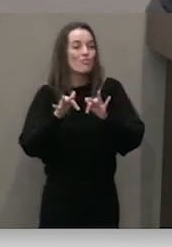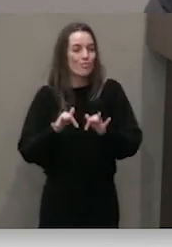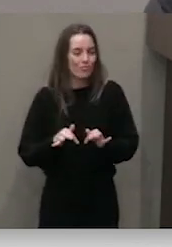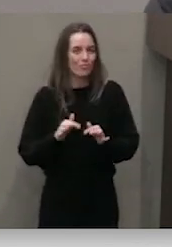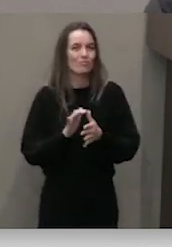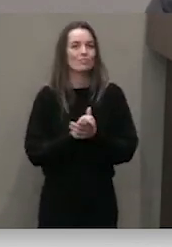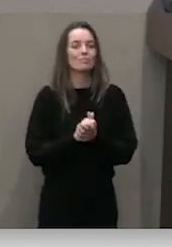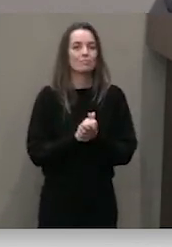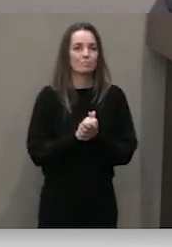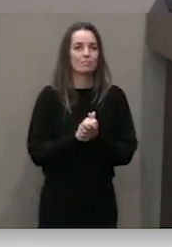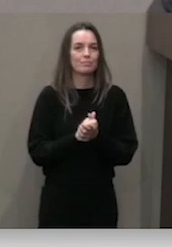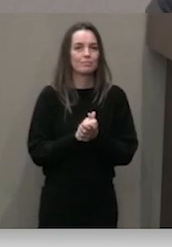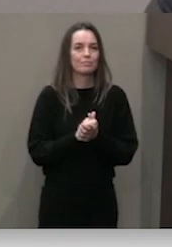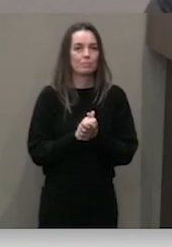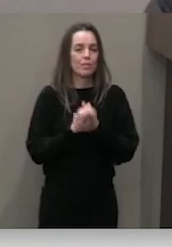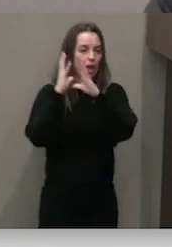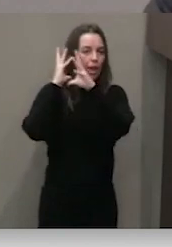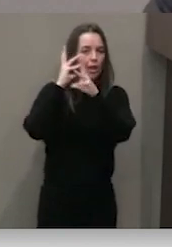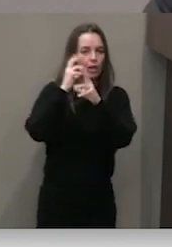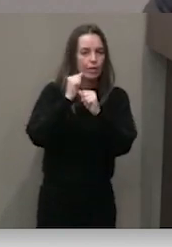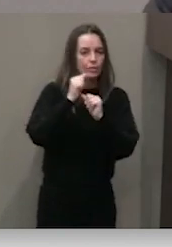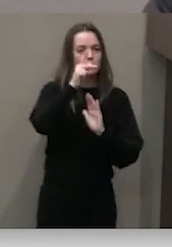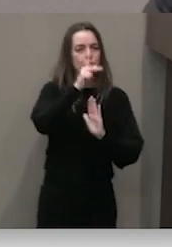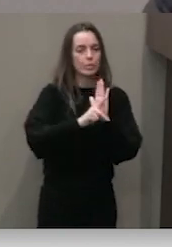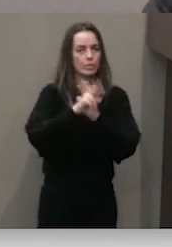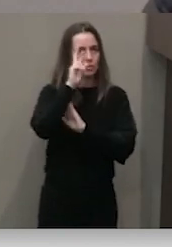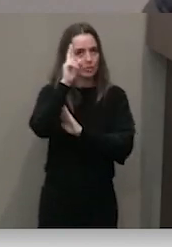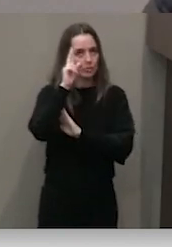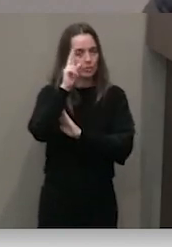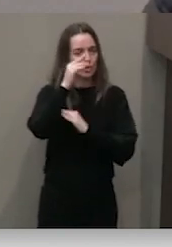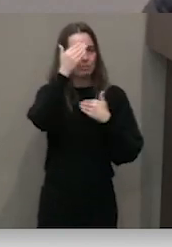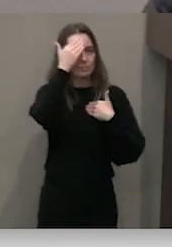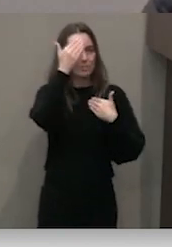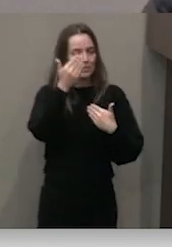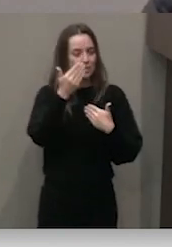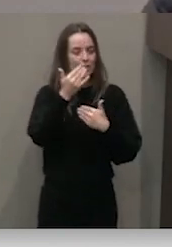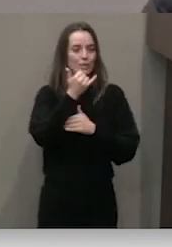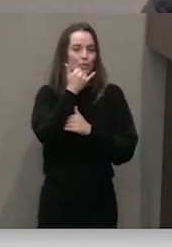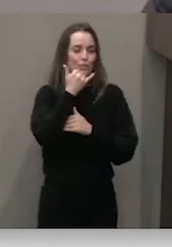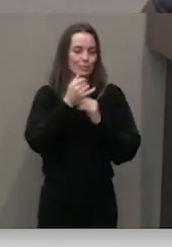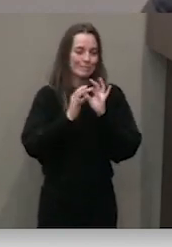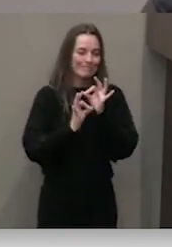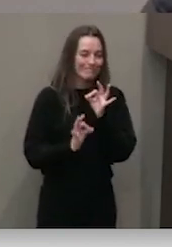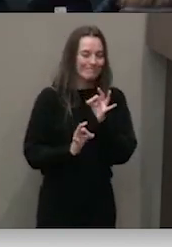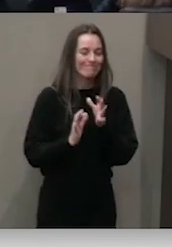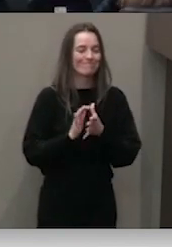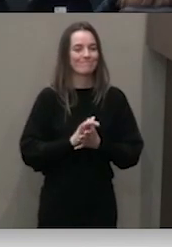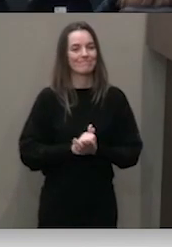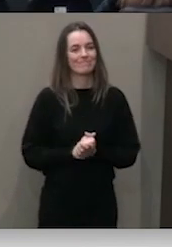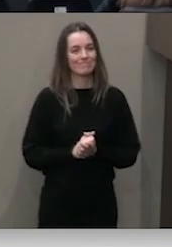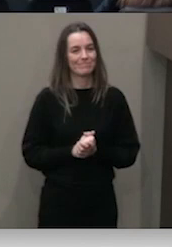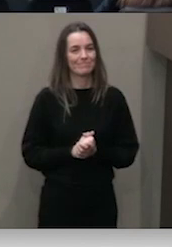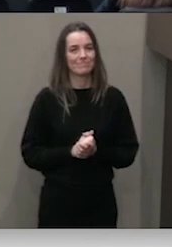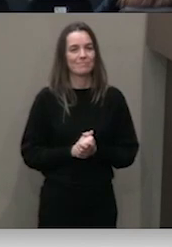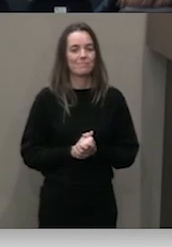final da revisão do plano diretor. Tá bem? Muito obrigado. Desculpa me estender, vereadora Ada.